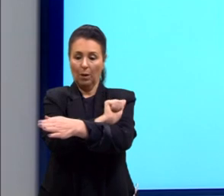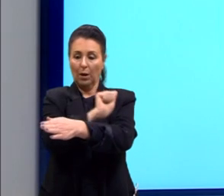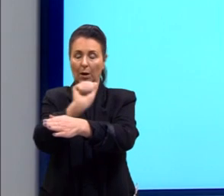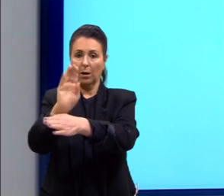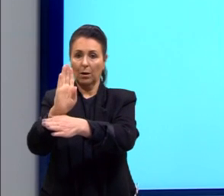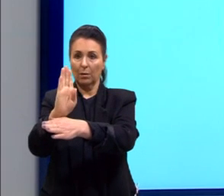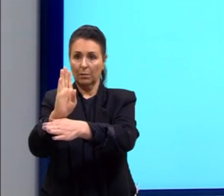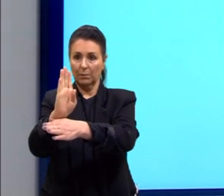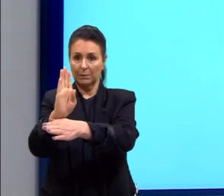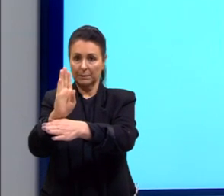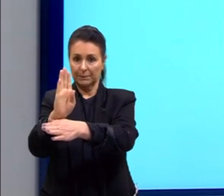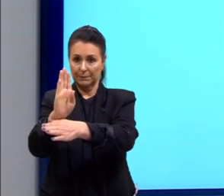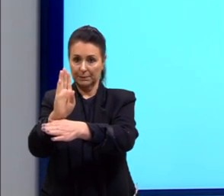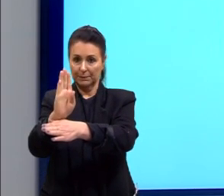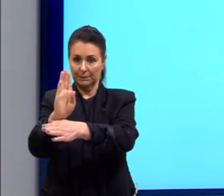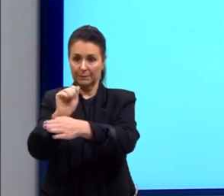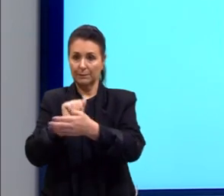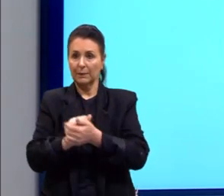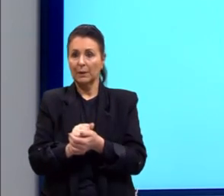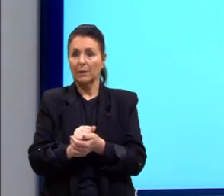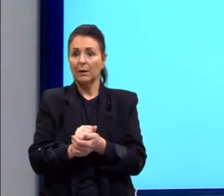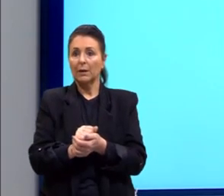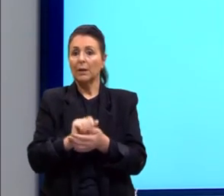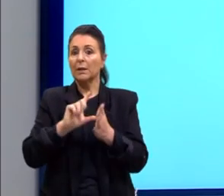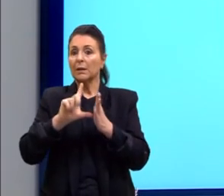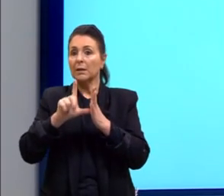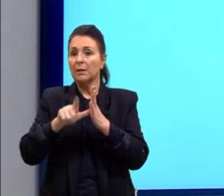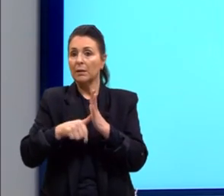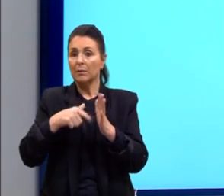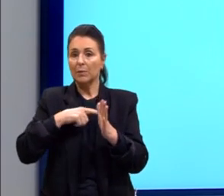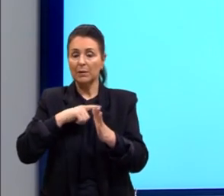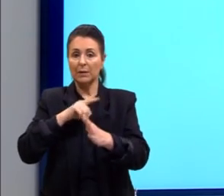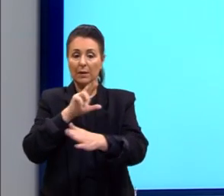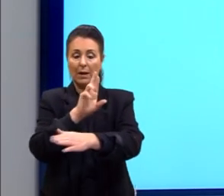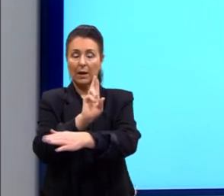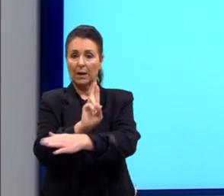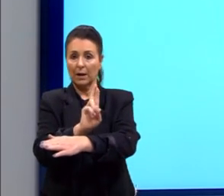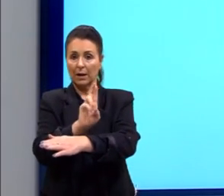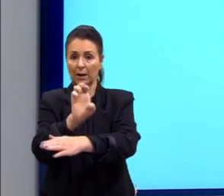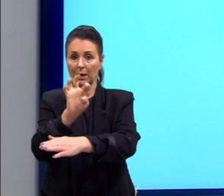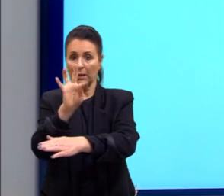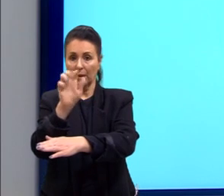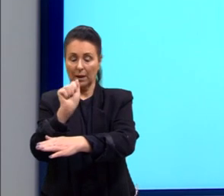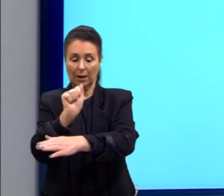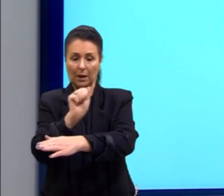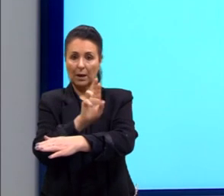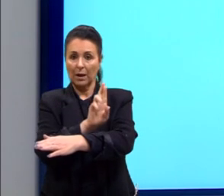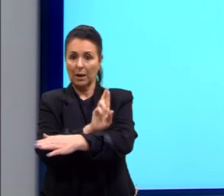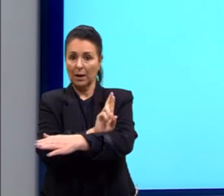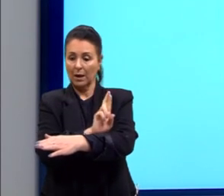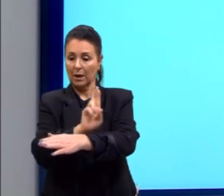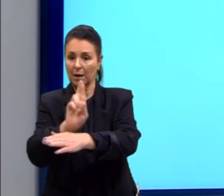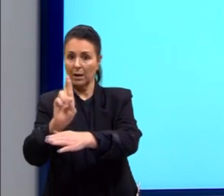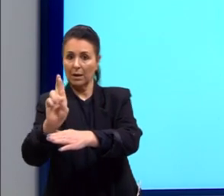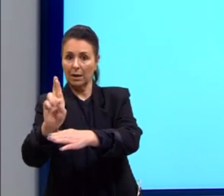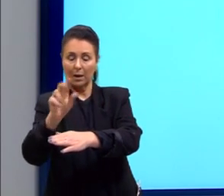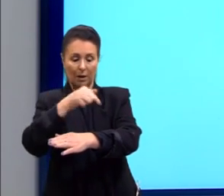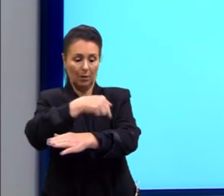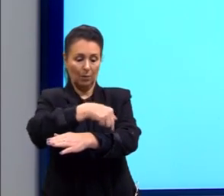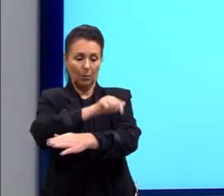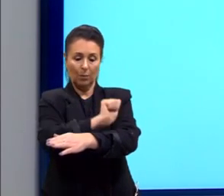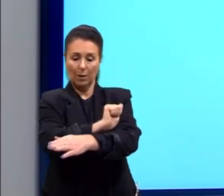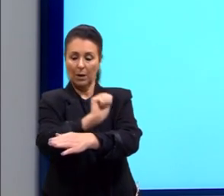então traçar a nossa reta aqui então nós temos a reta r ou a reta que passa pelos pontos